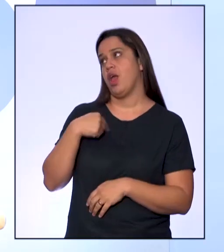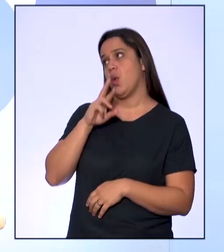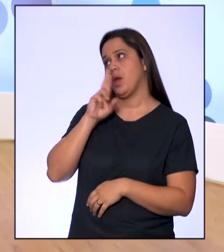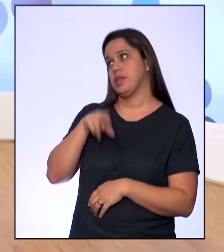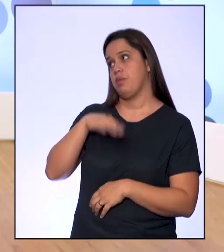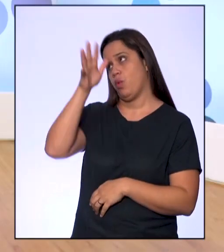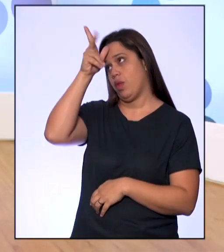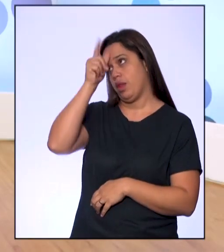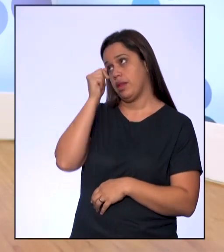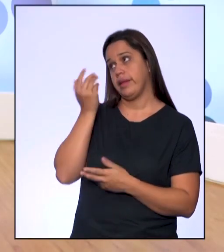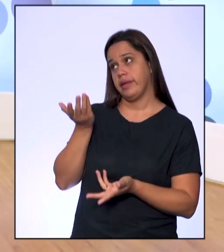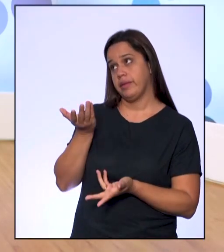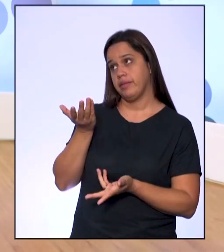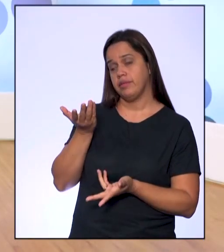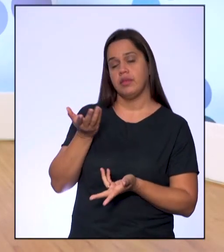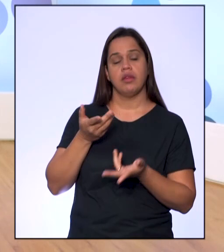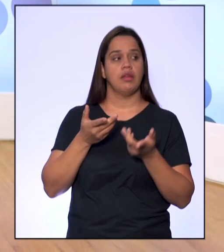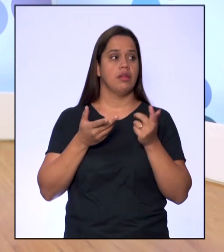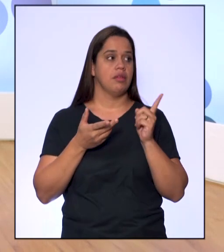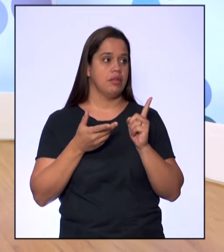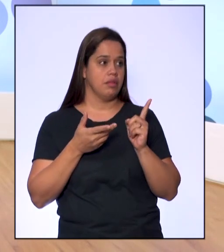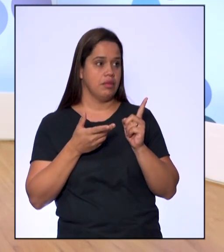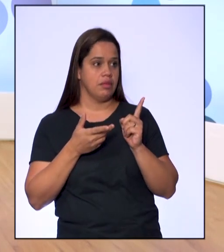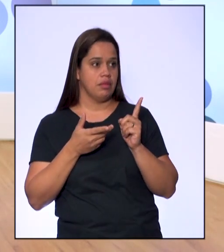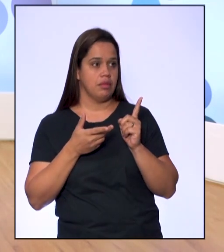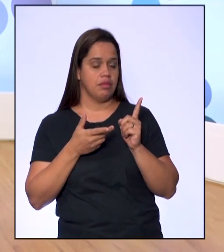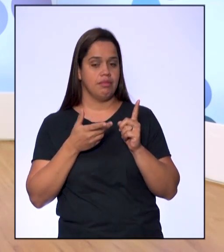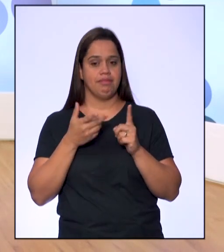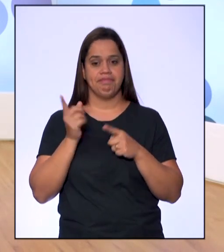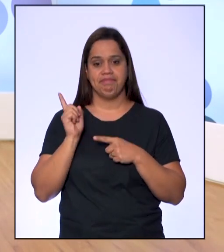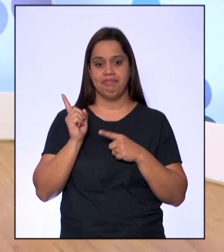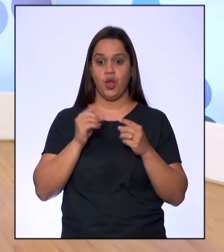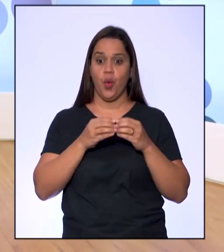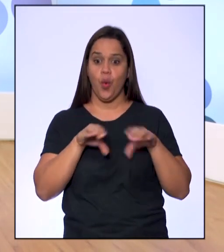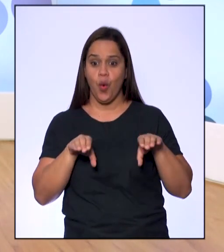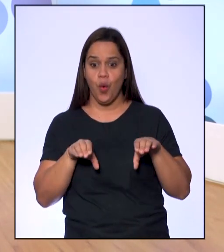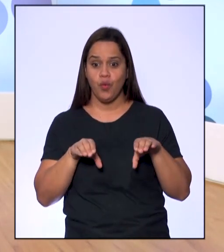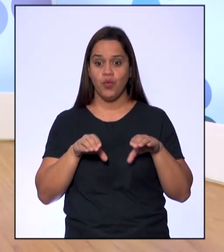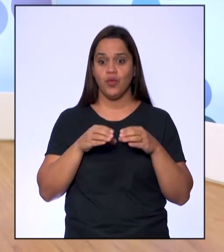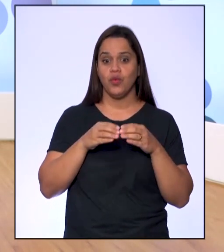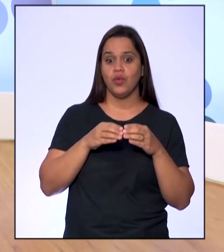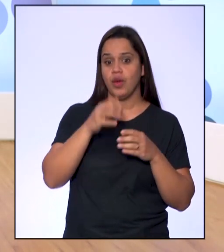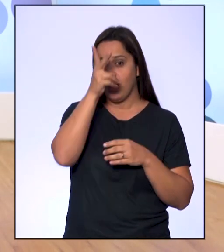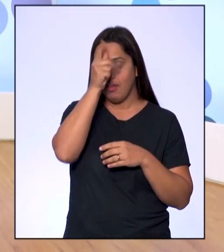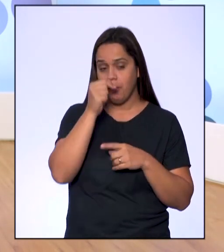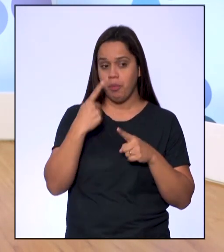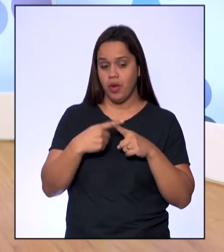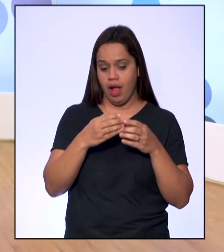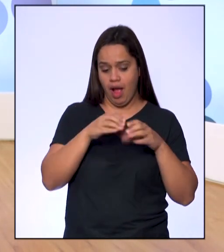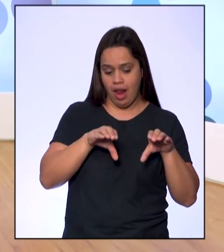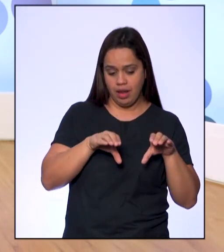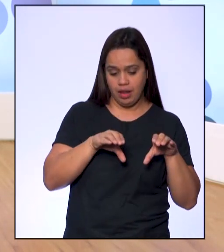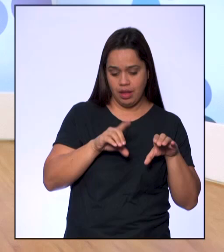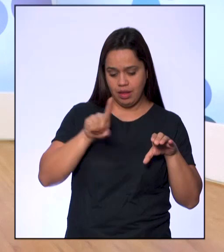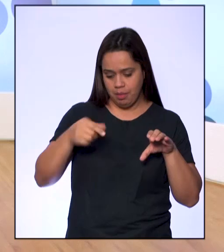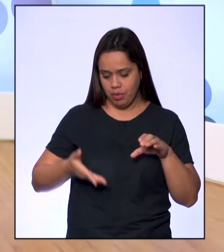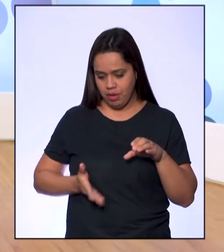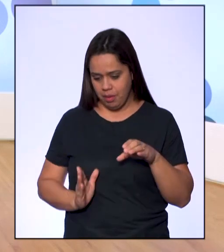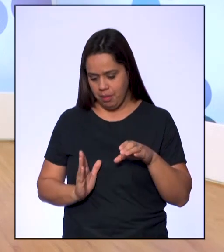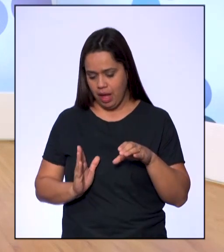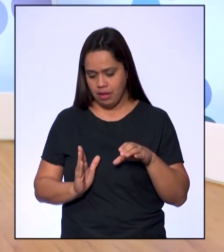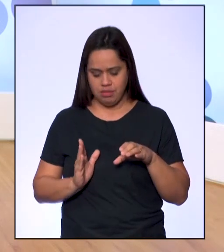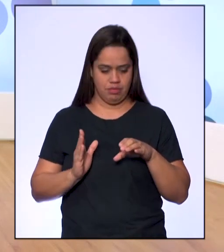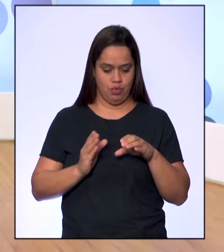galinha. Ah, eu acho que é o ovo. É mesmo? Por quê? Eu acho. Ué, porque a galinha nasceu do ovo. Mas o ovo nasceu da